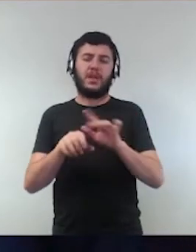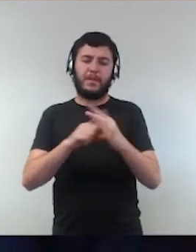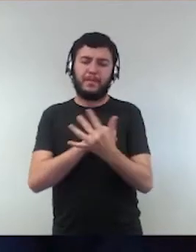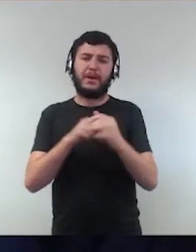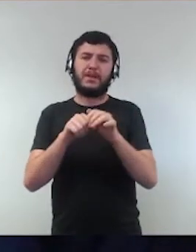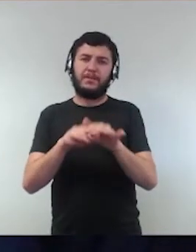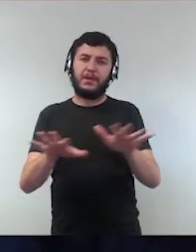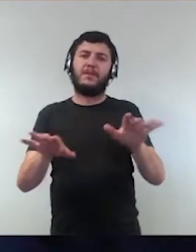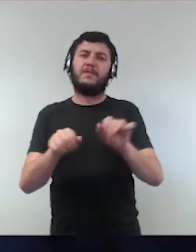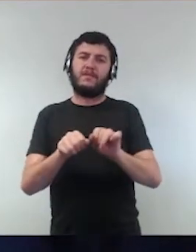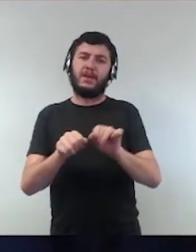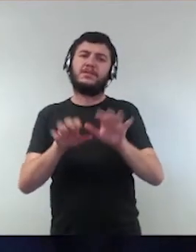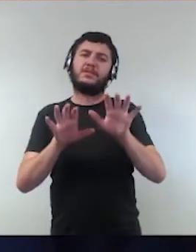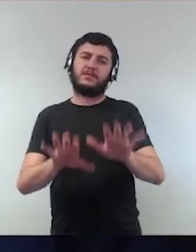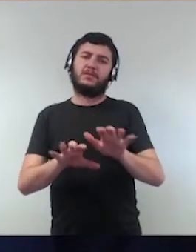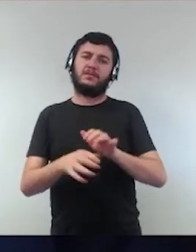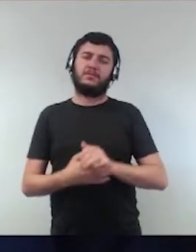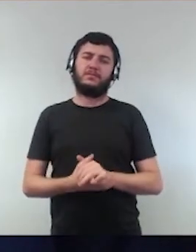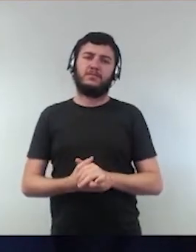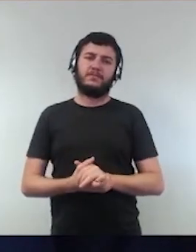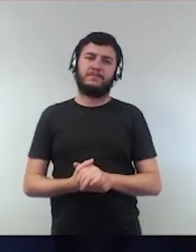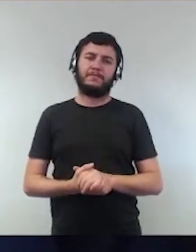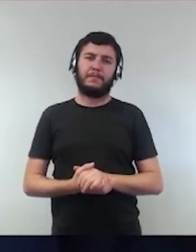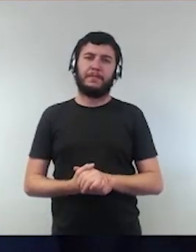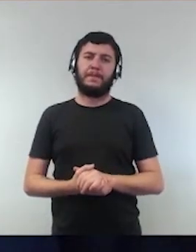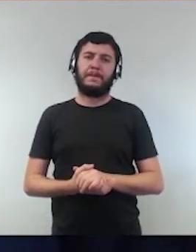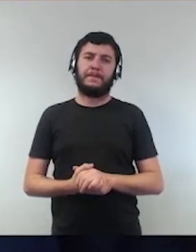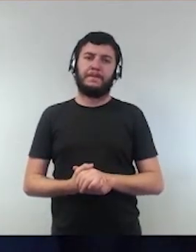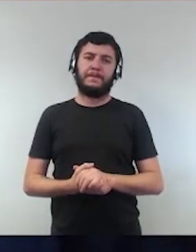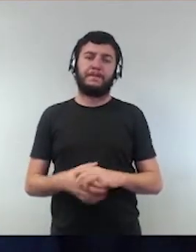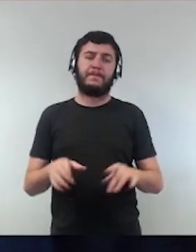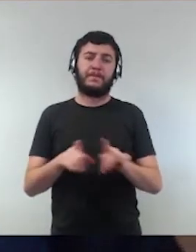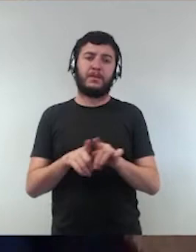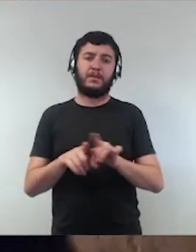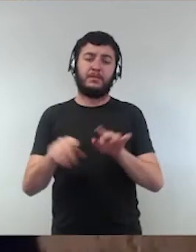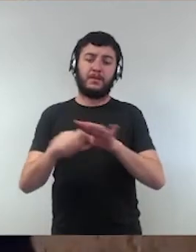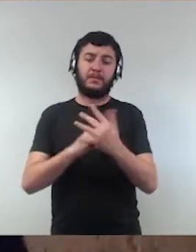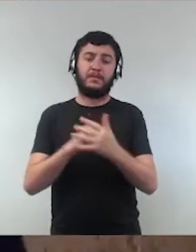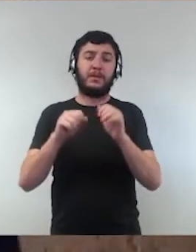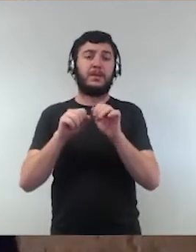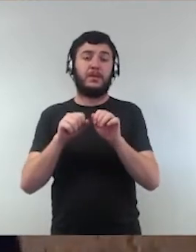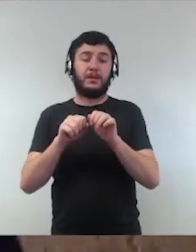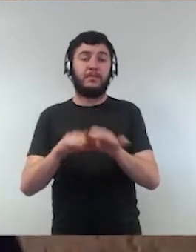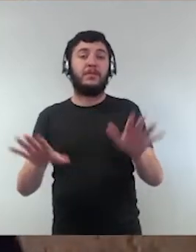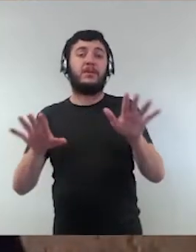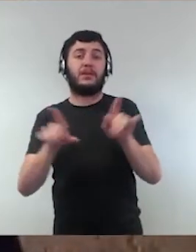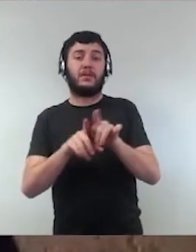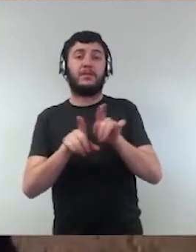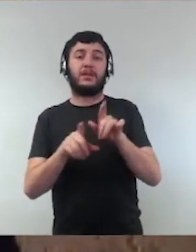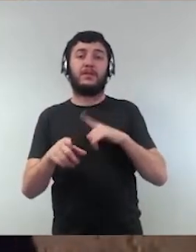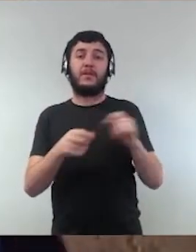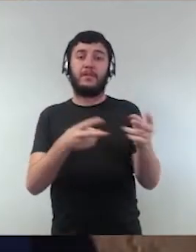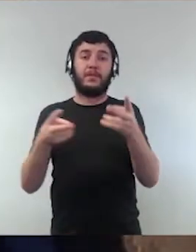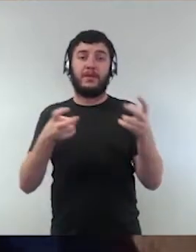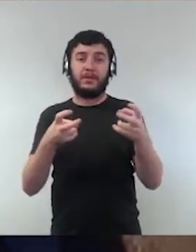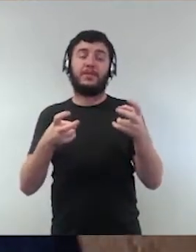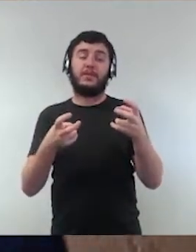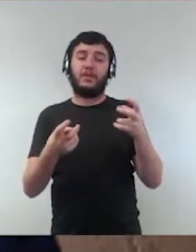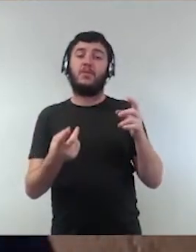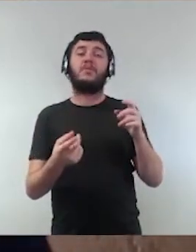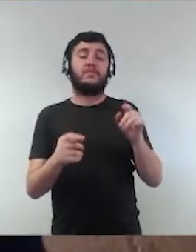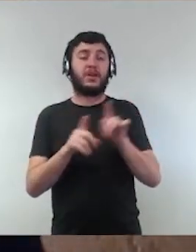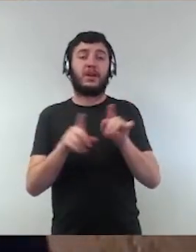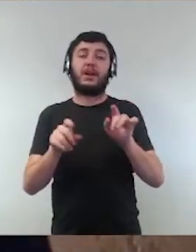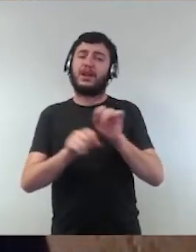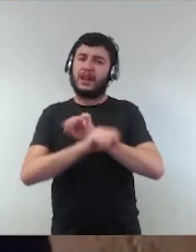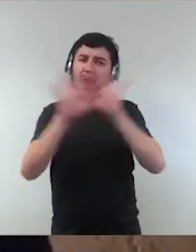a pandemia acelerou nas nossas vidas, entre outras coisas, foi a percepção clara de que essas escolhas que fazemos